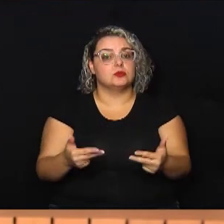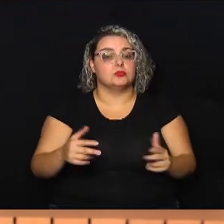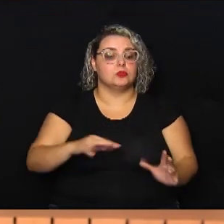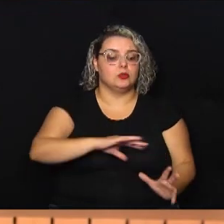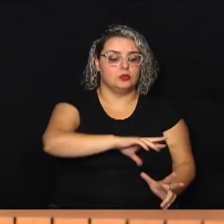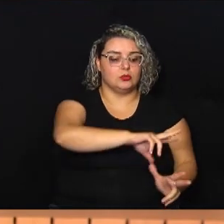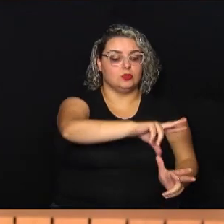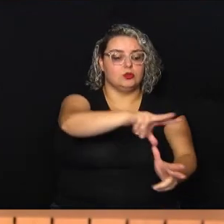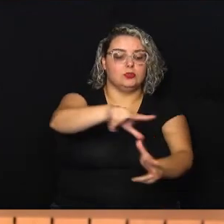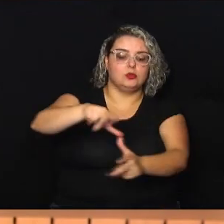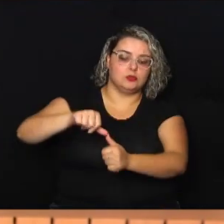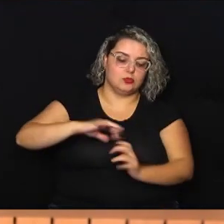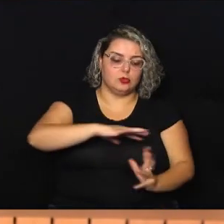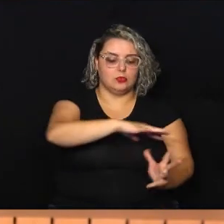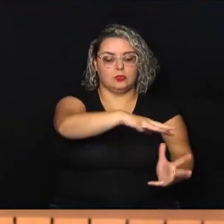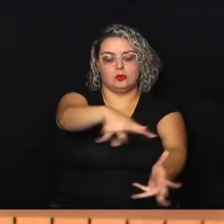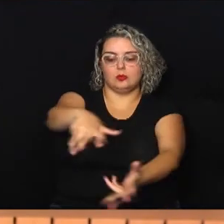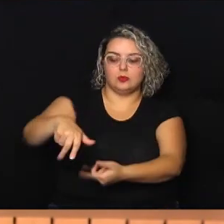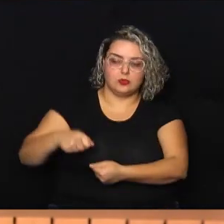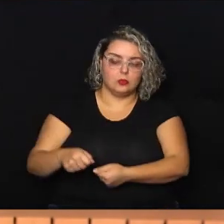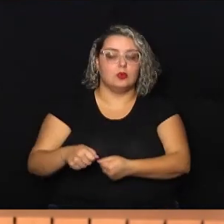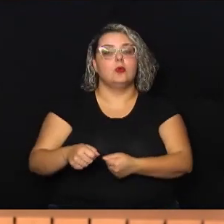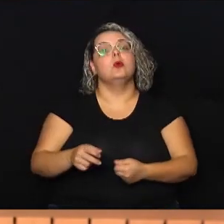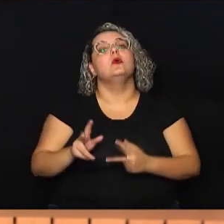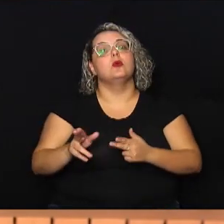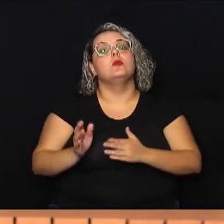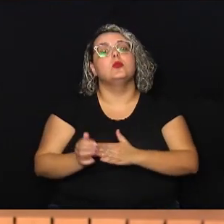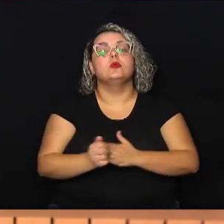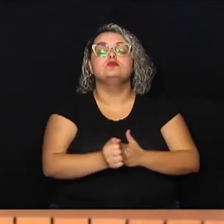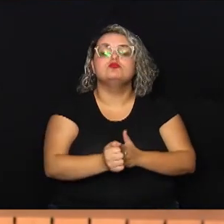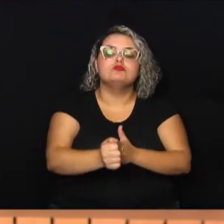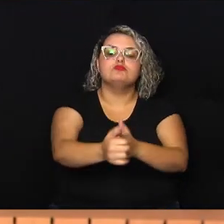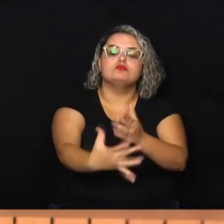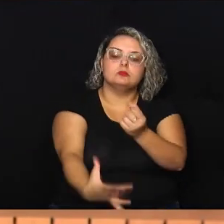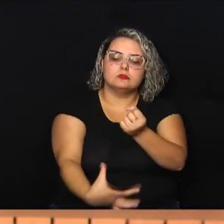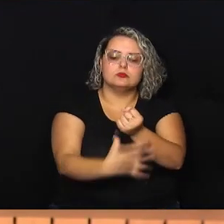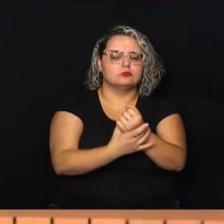universo, como um guia seguro para que qualquer pessoa,